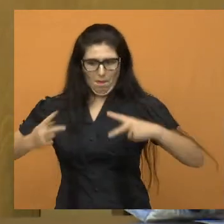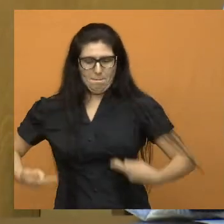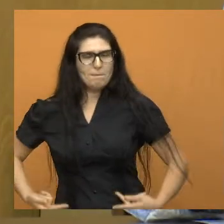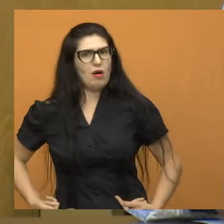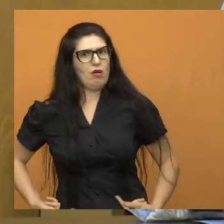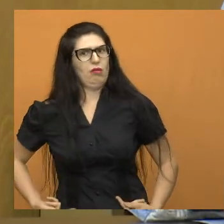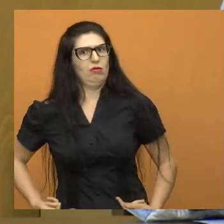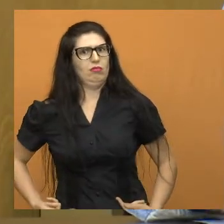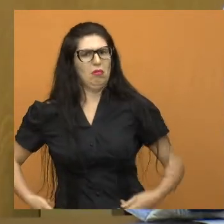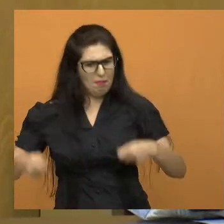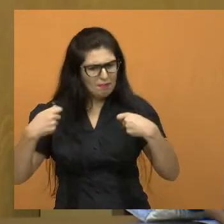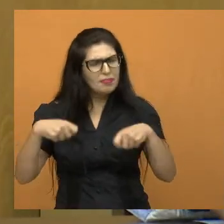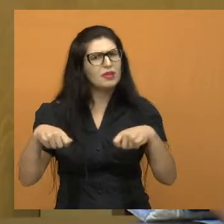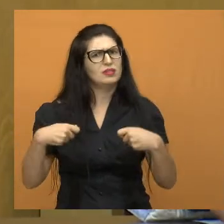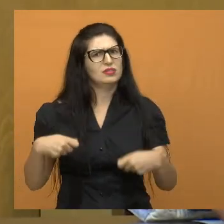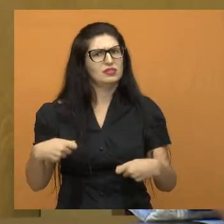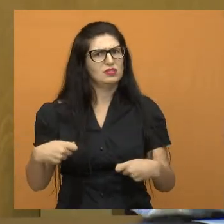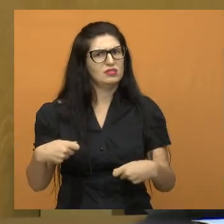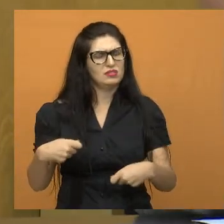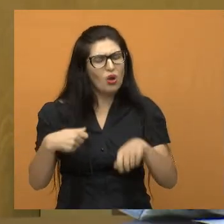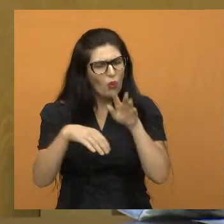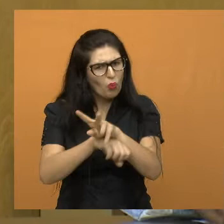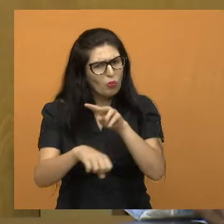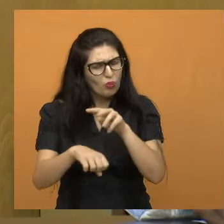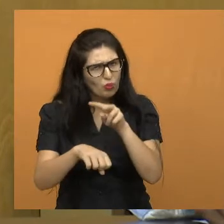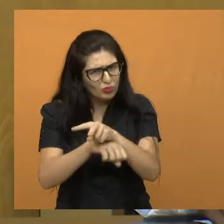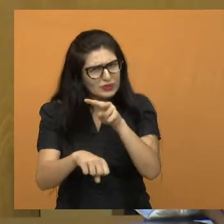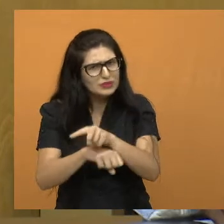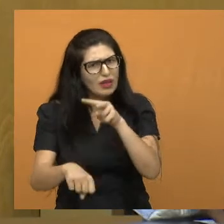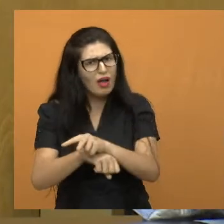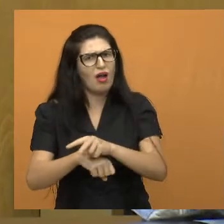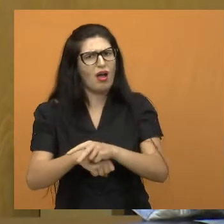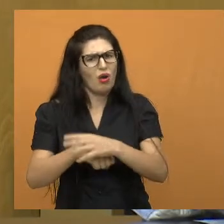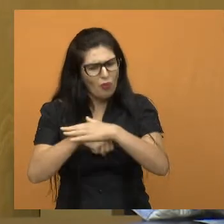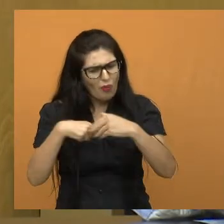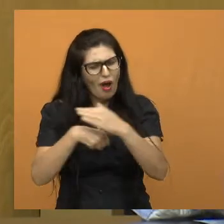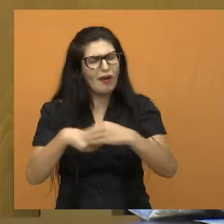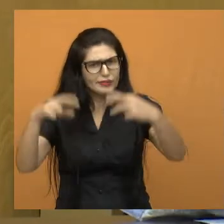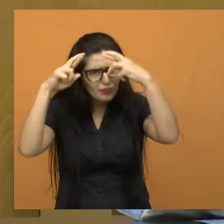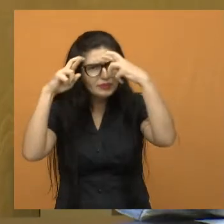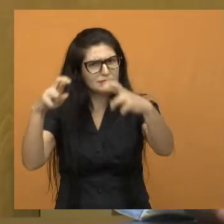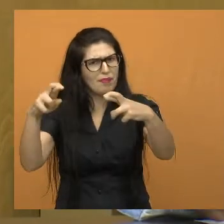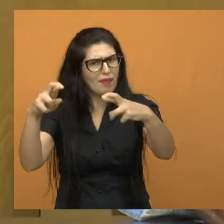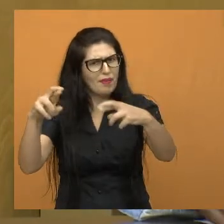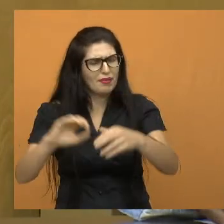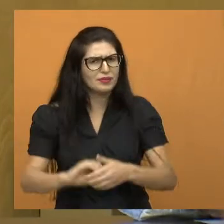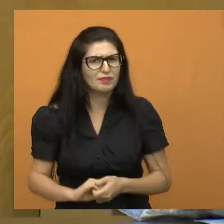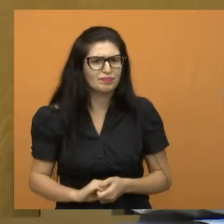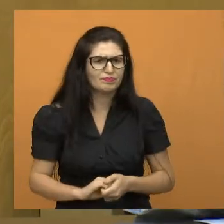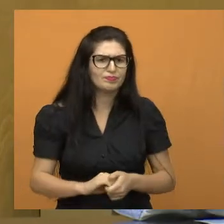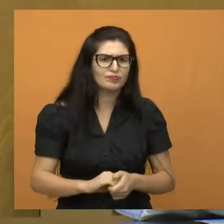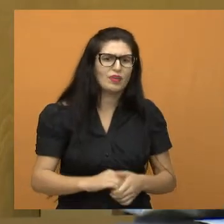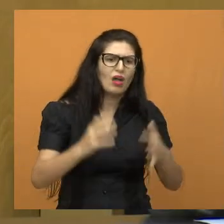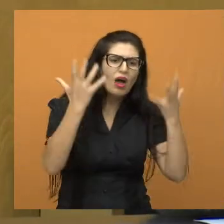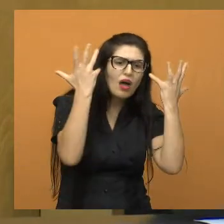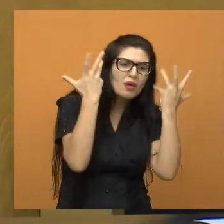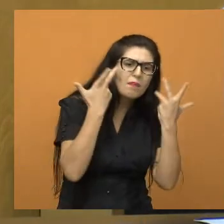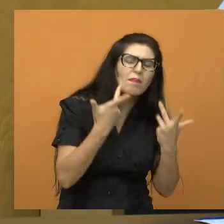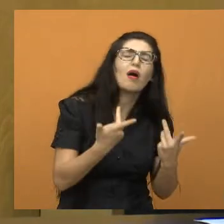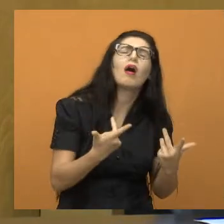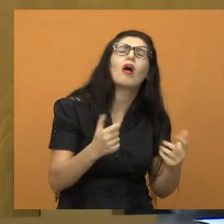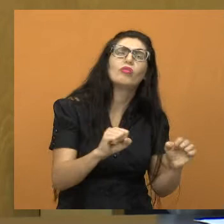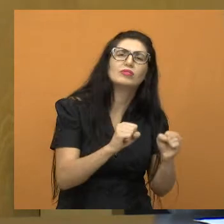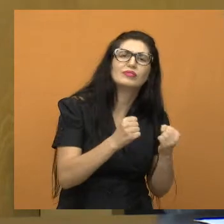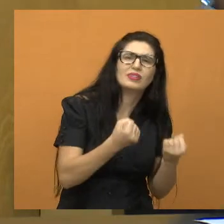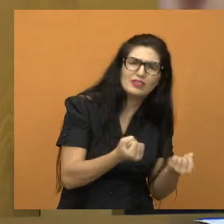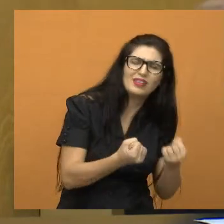Desculpem aqueles que, de repente, eu tenho um cachorrinho, uma cachorrinha, que defende os animais, mas o ser humano, às vezes, está ficando em